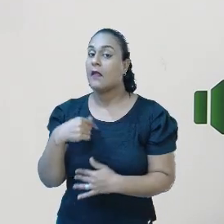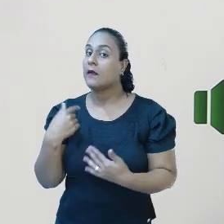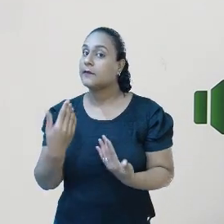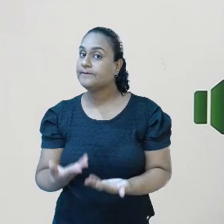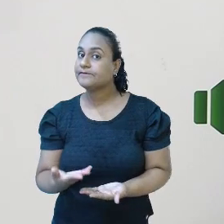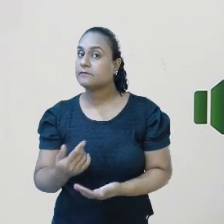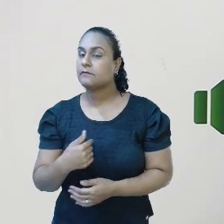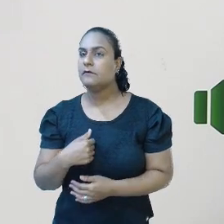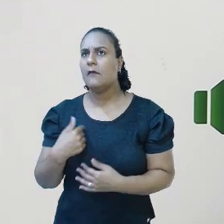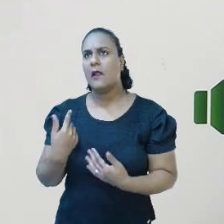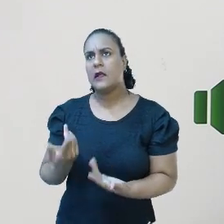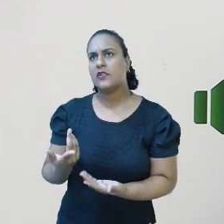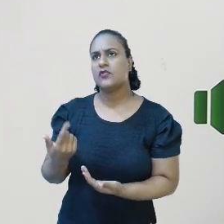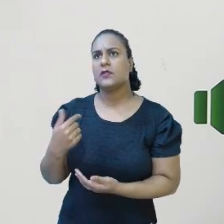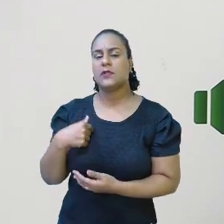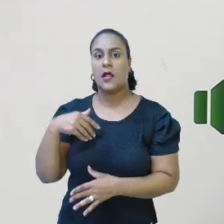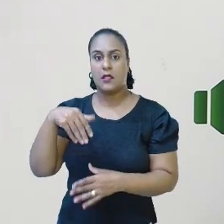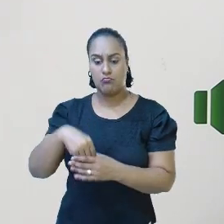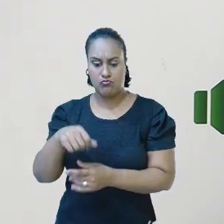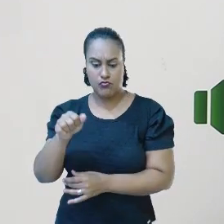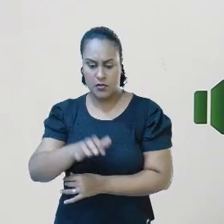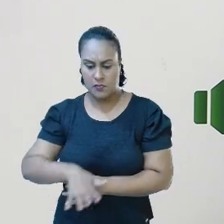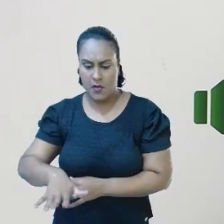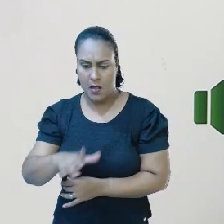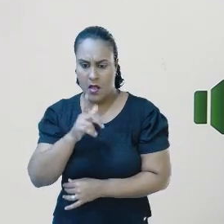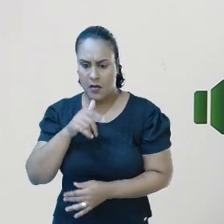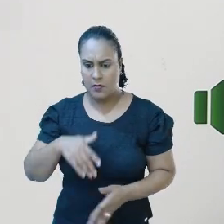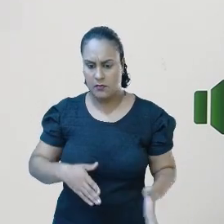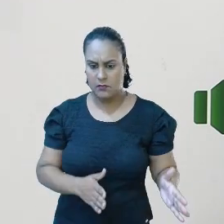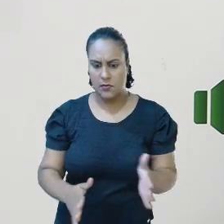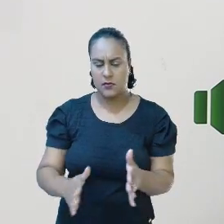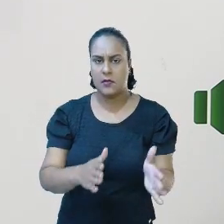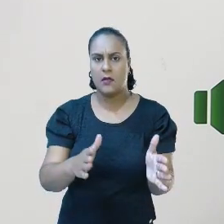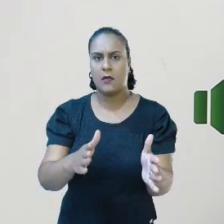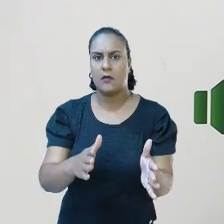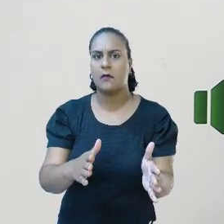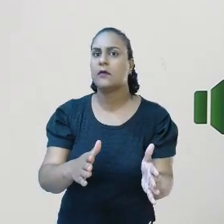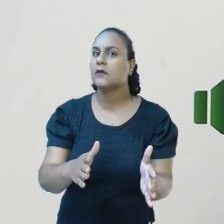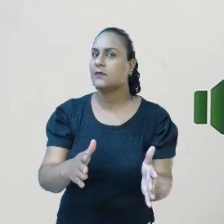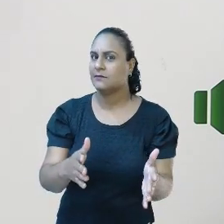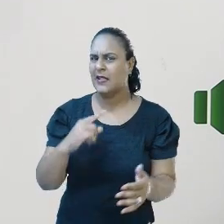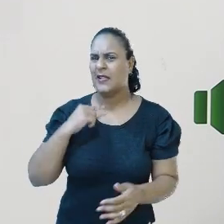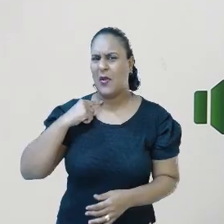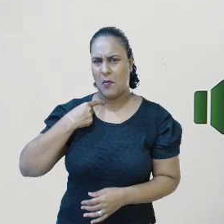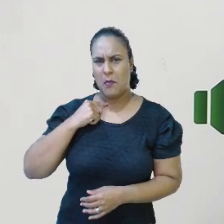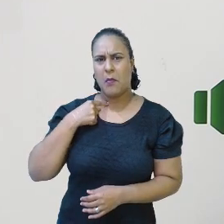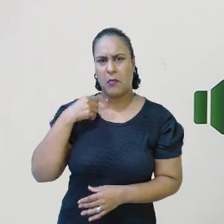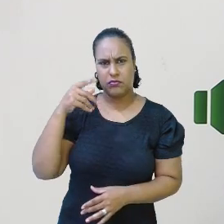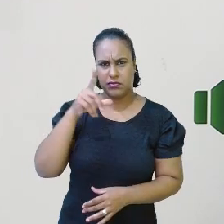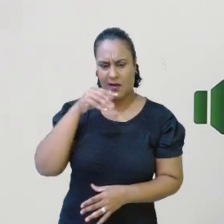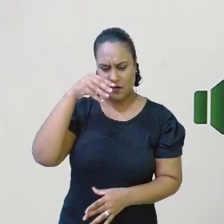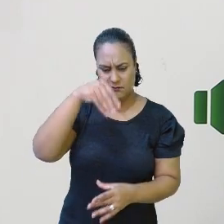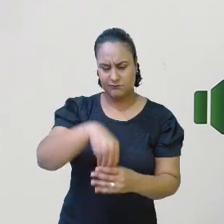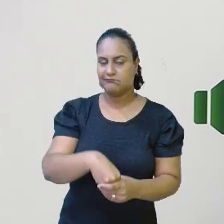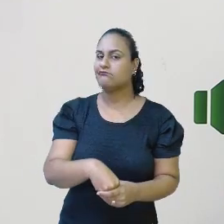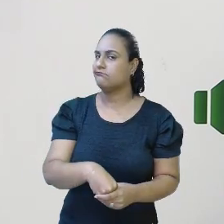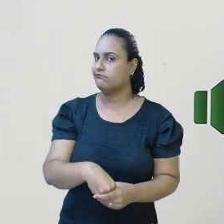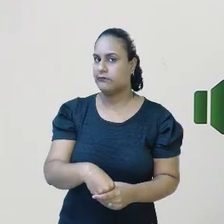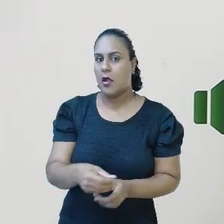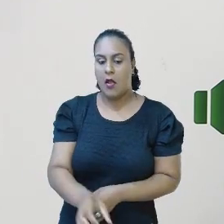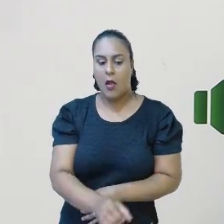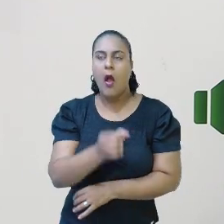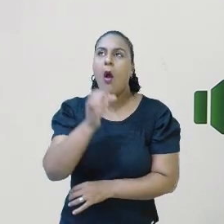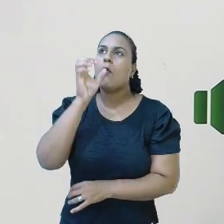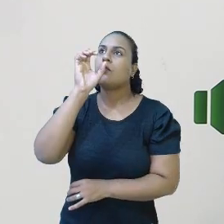lá dentro de um espaço, seria um rio, uma represa, muitas impurezas. A água ela não vai estar própria aí para